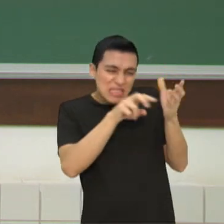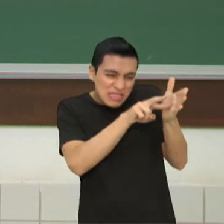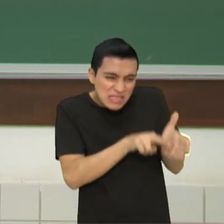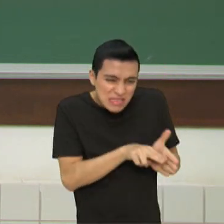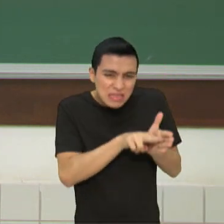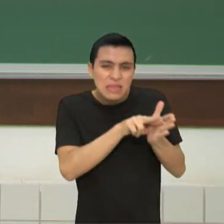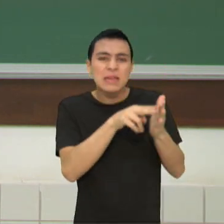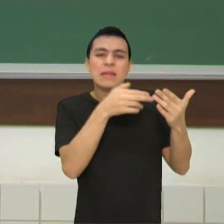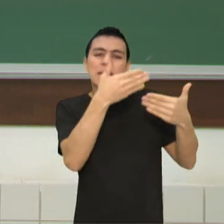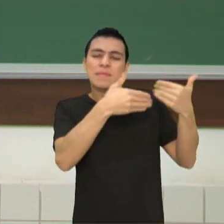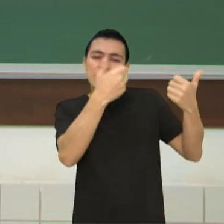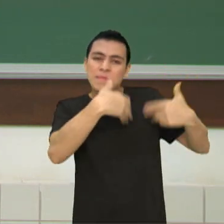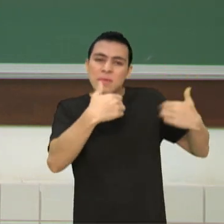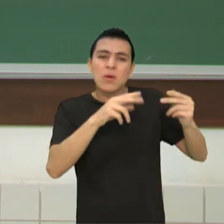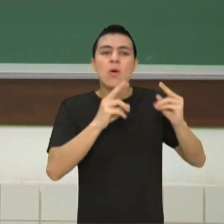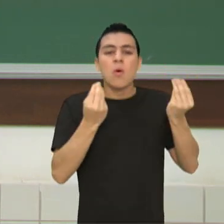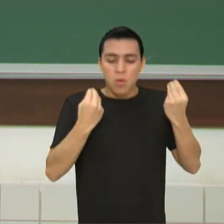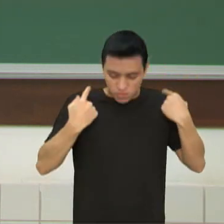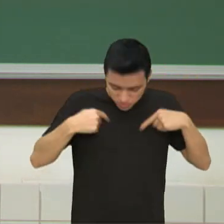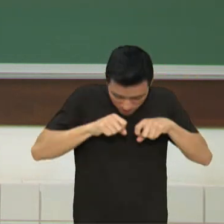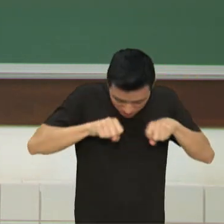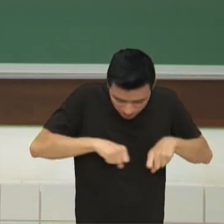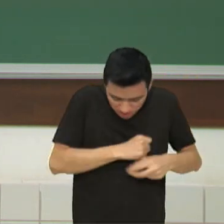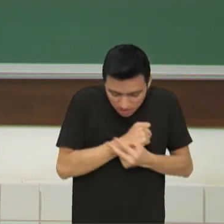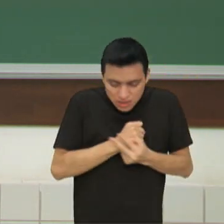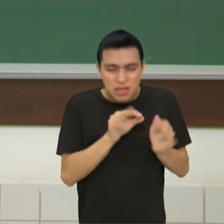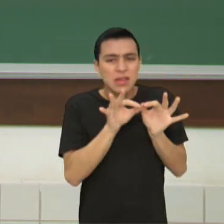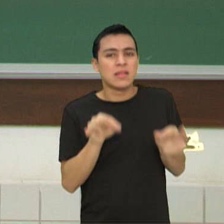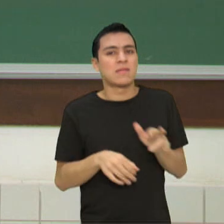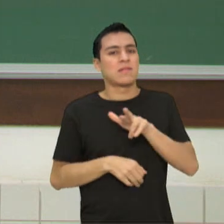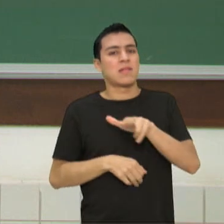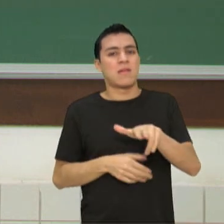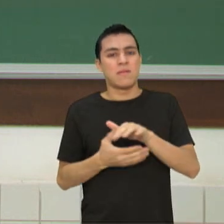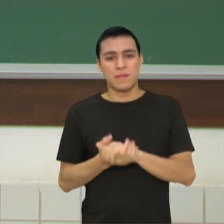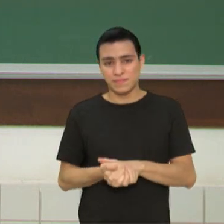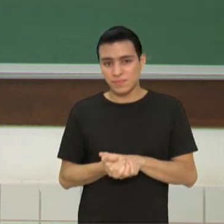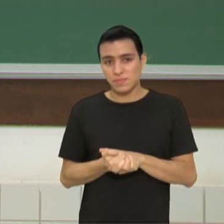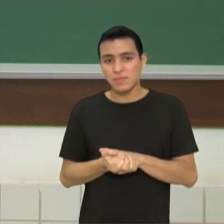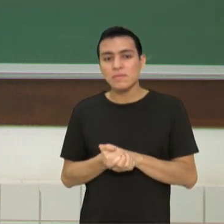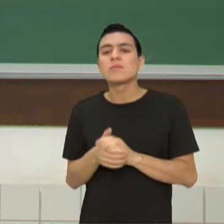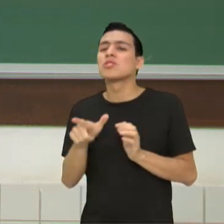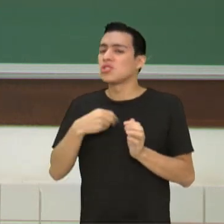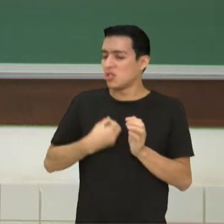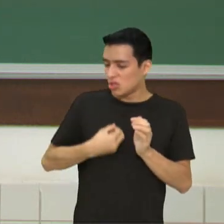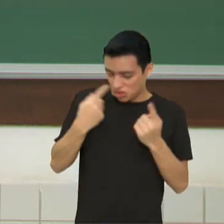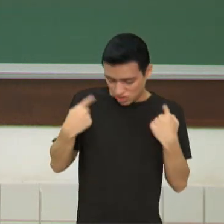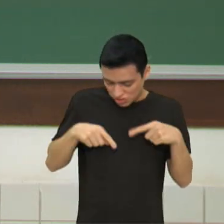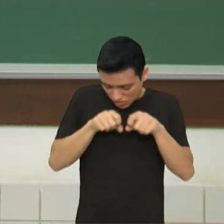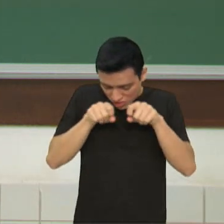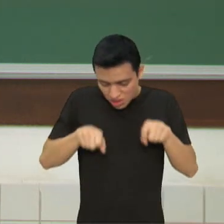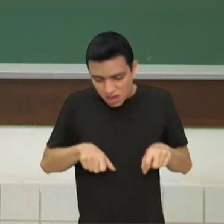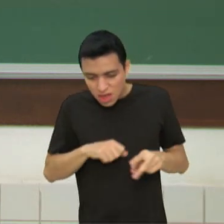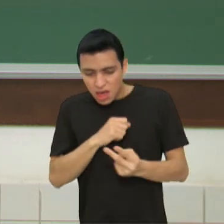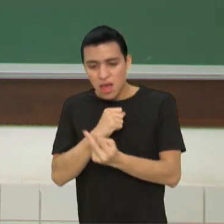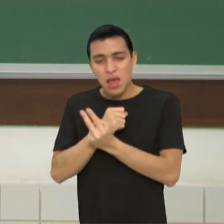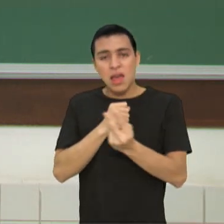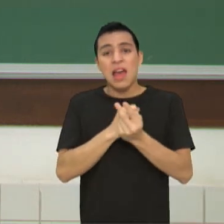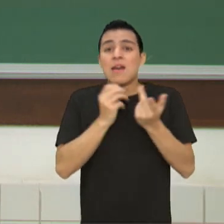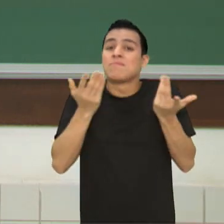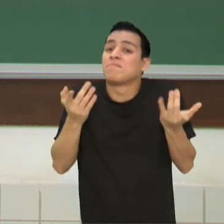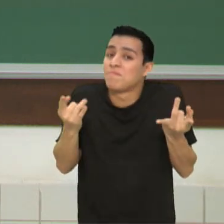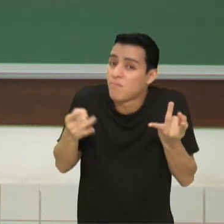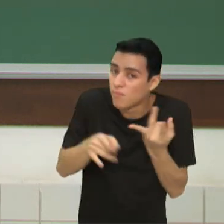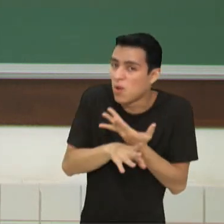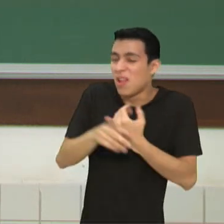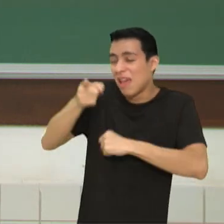sistema de defesa do corpo. E não é tão simples assim. Existe um mecanismo de defesa. Se ele vai estar pronto